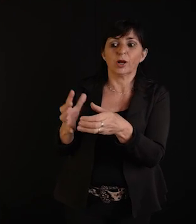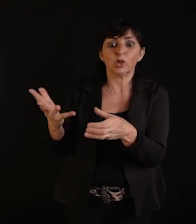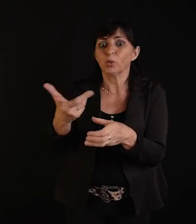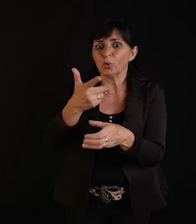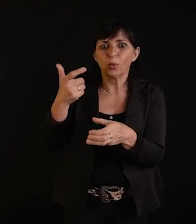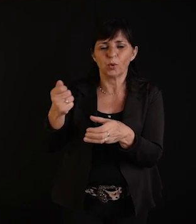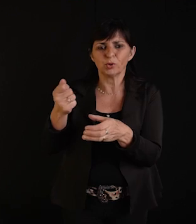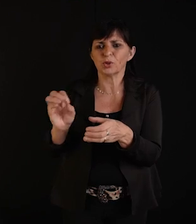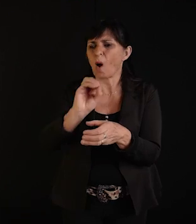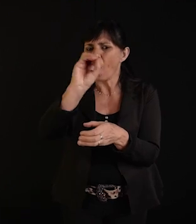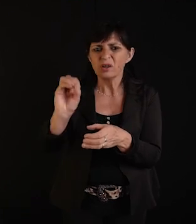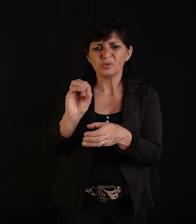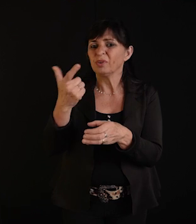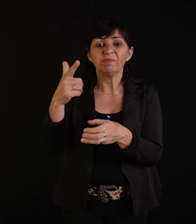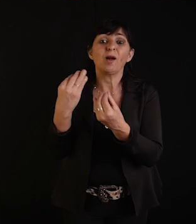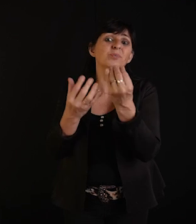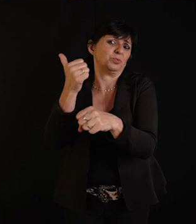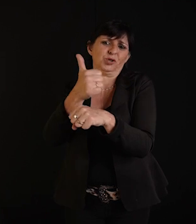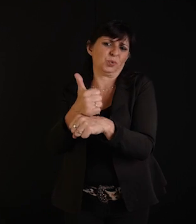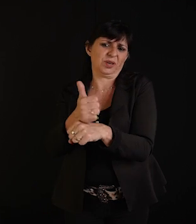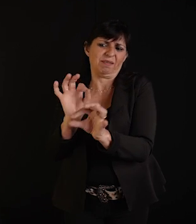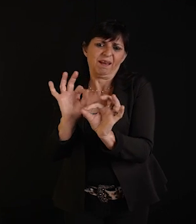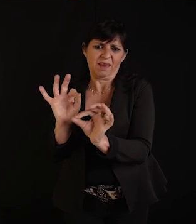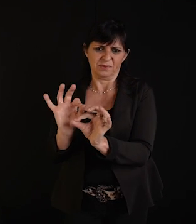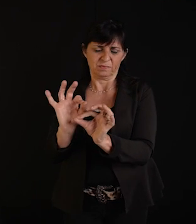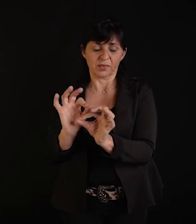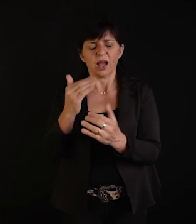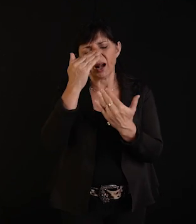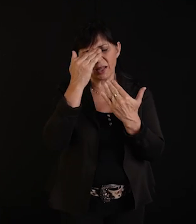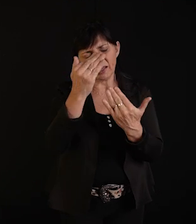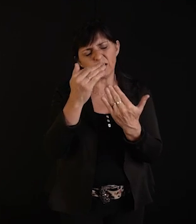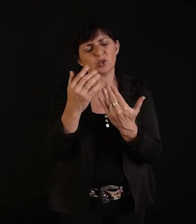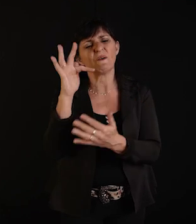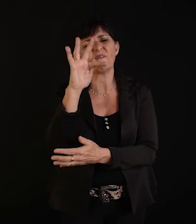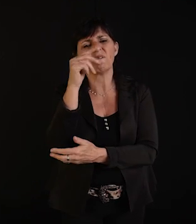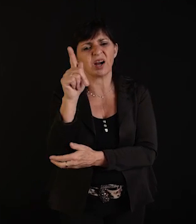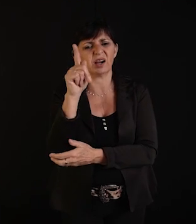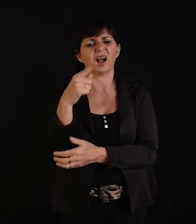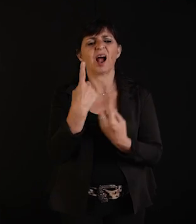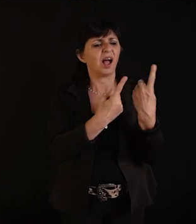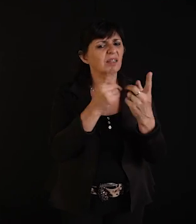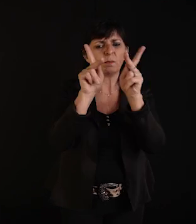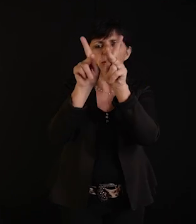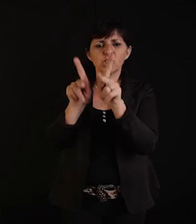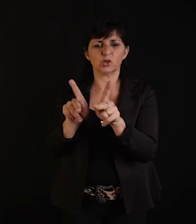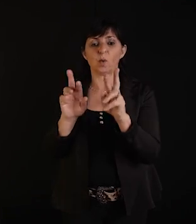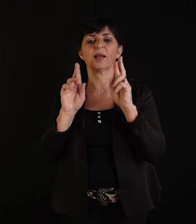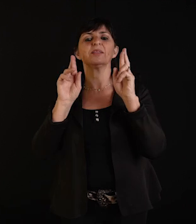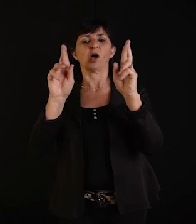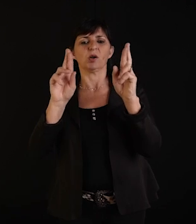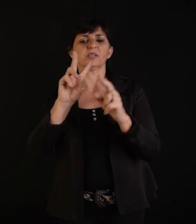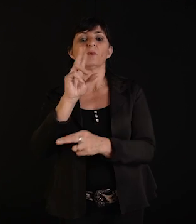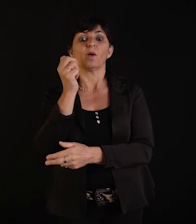cada colega meu aqui. Obrigado aos fãs. Agradeço a cada uma das pessoas que torceu e torce pelo Van Clay Jardim da